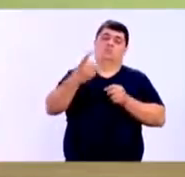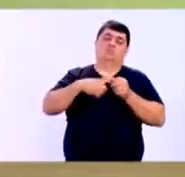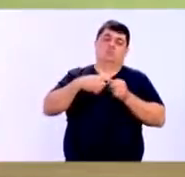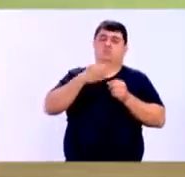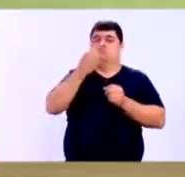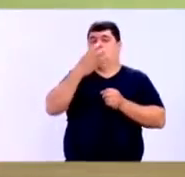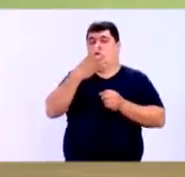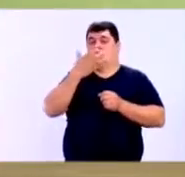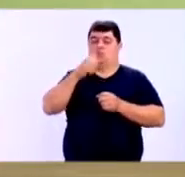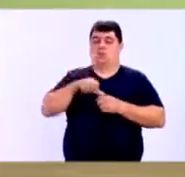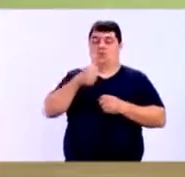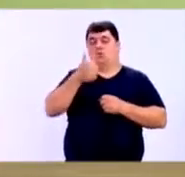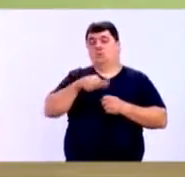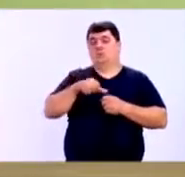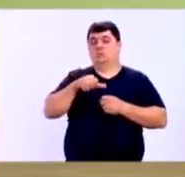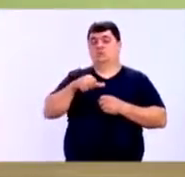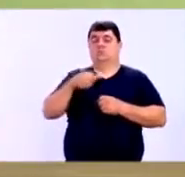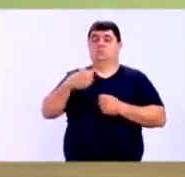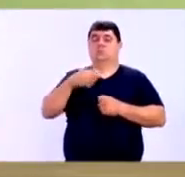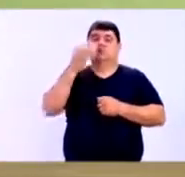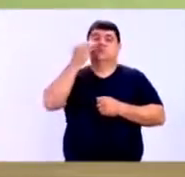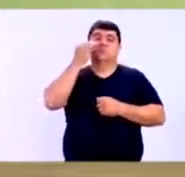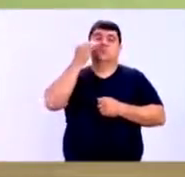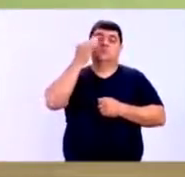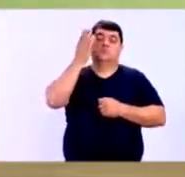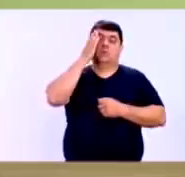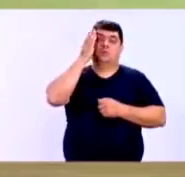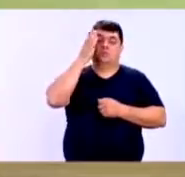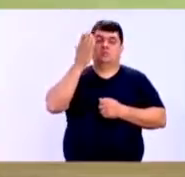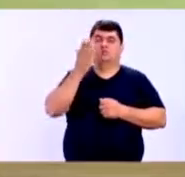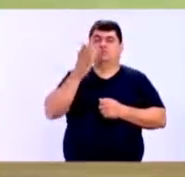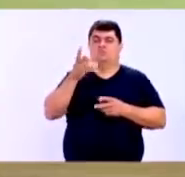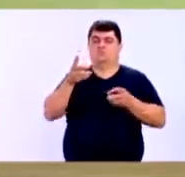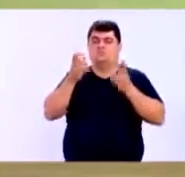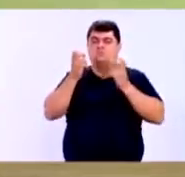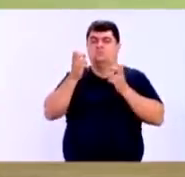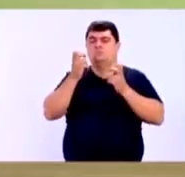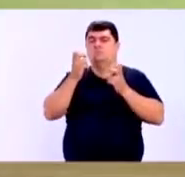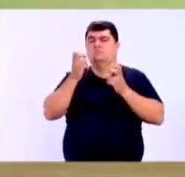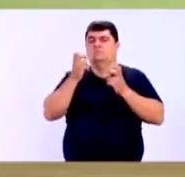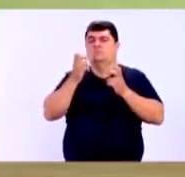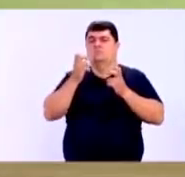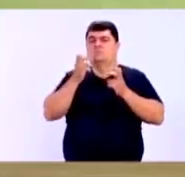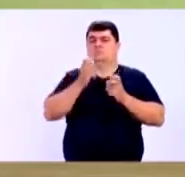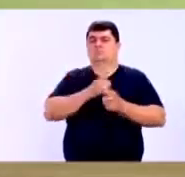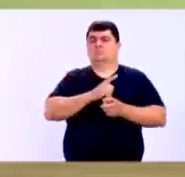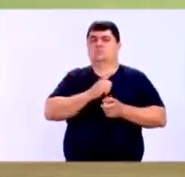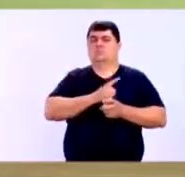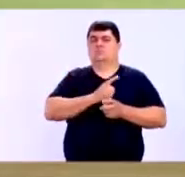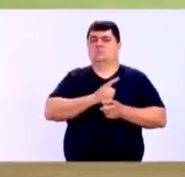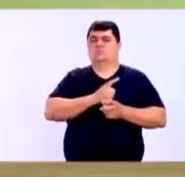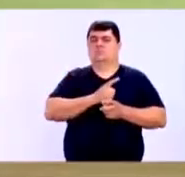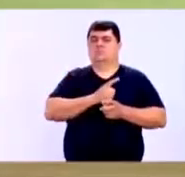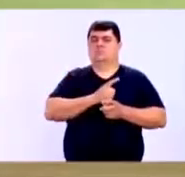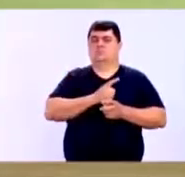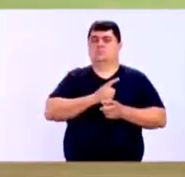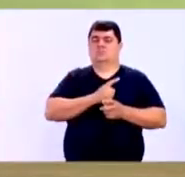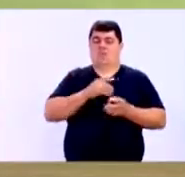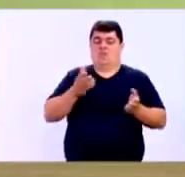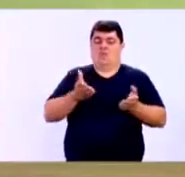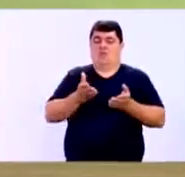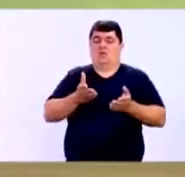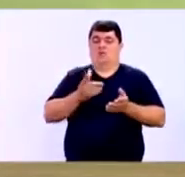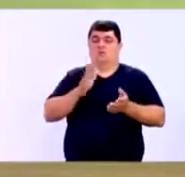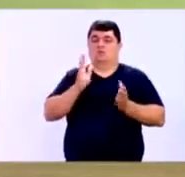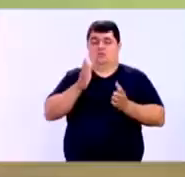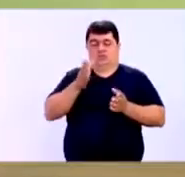algum benefício, né? Então vocês percebem, ou vocês estão percebendo, que até esse momento você